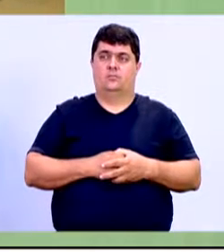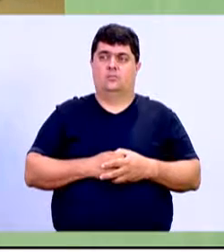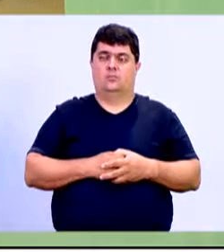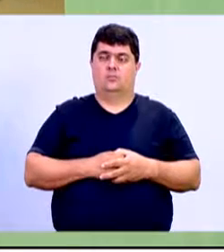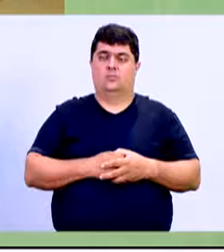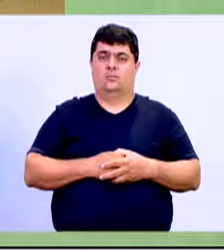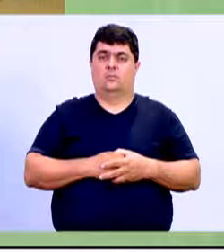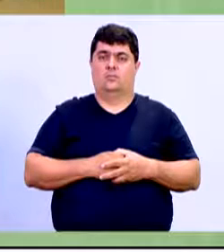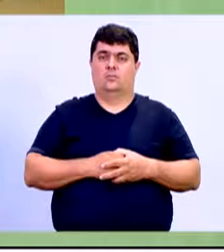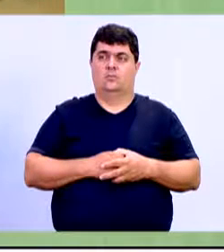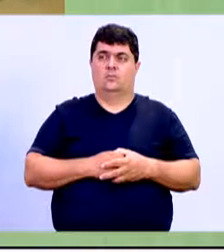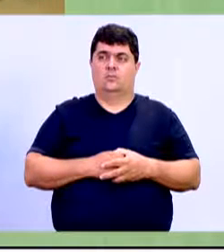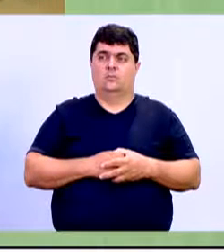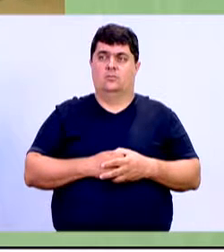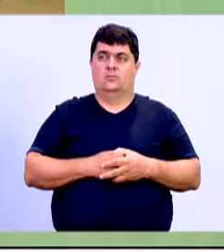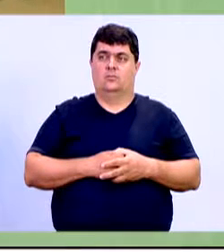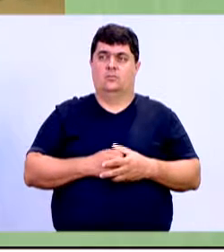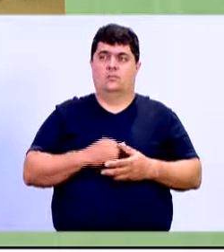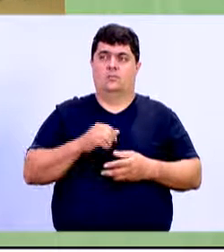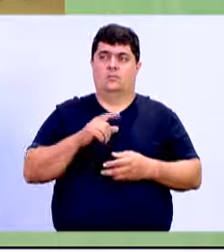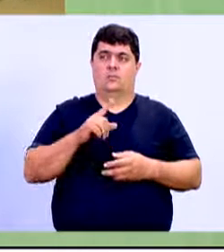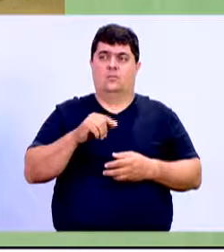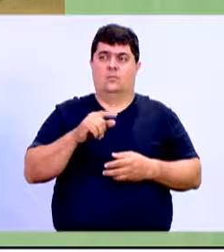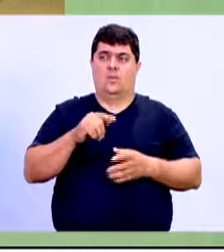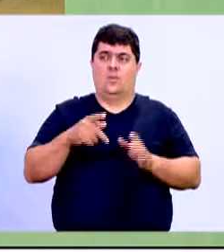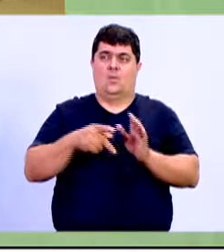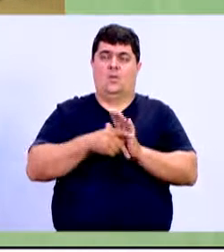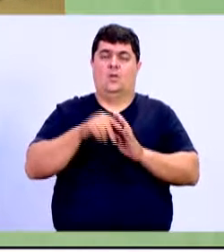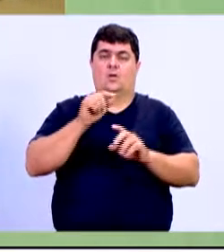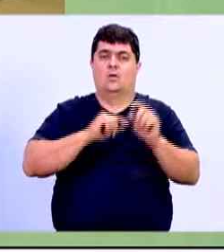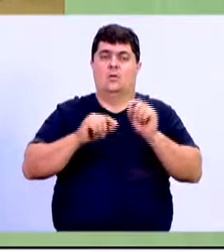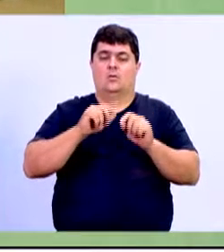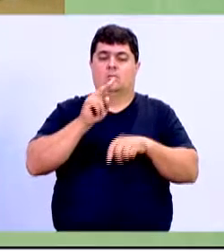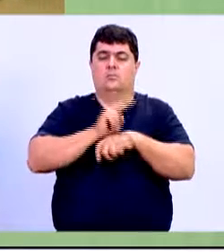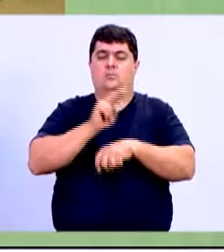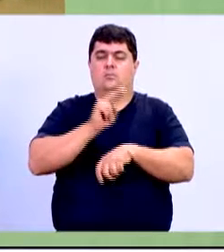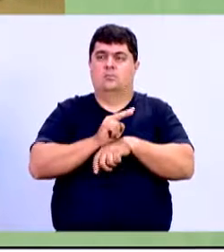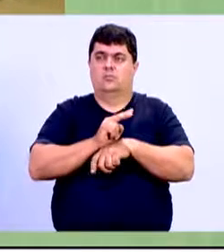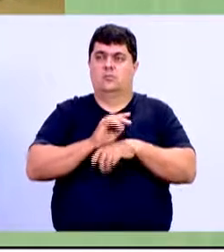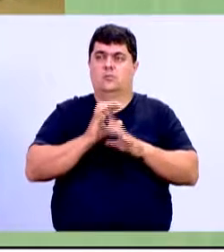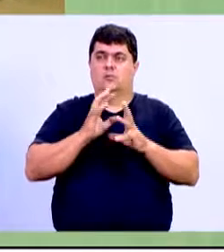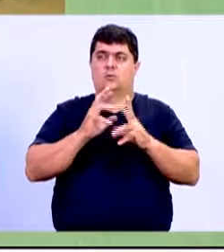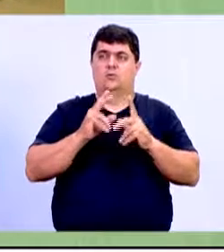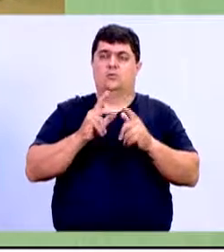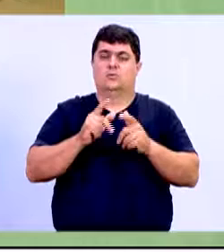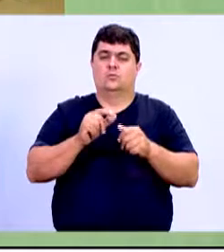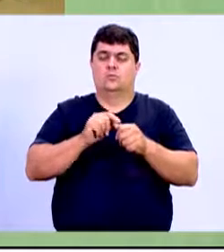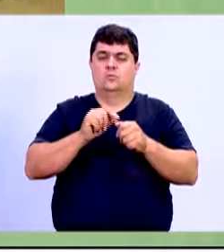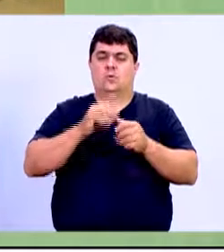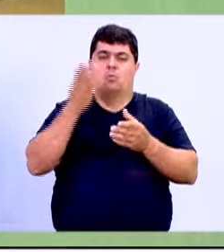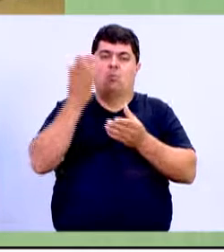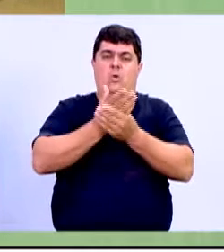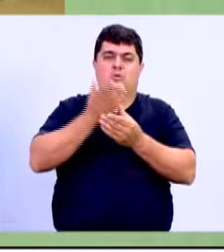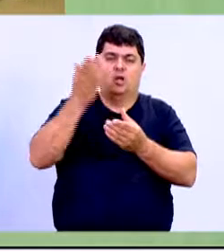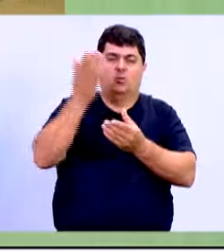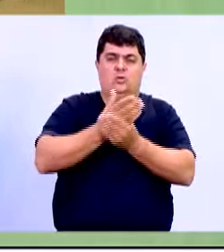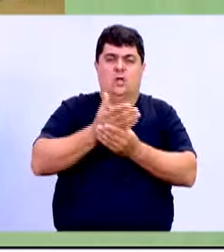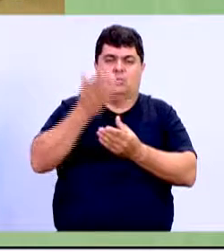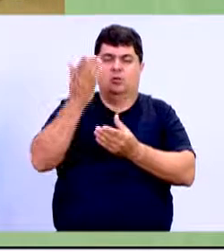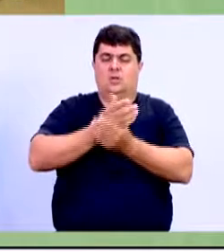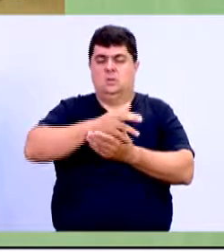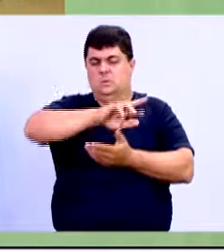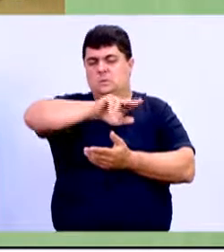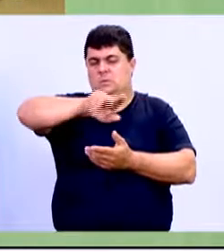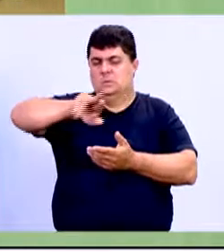esse departamento, essa divisão, ela cuida de toda a parte processual da secretaria. E aí,